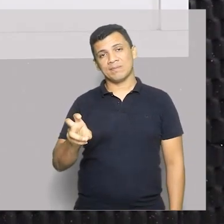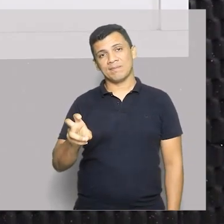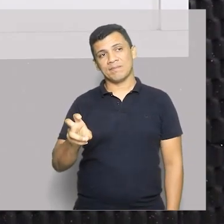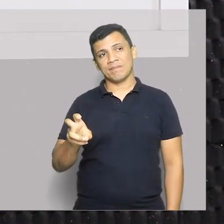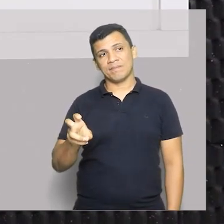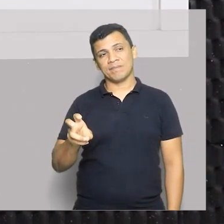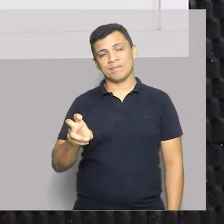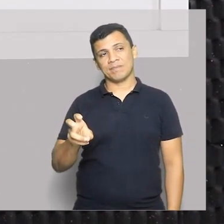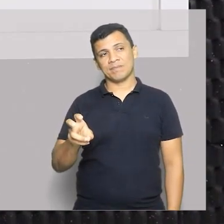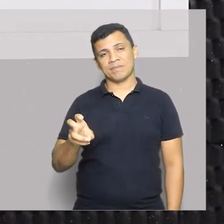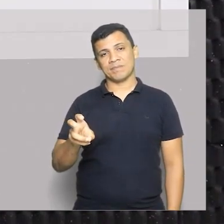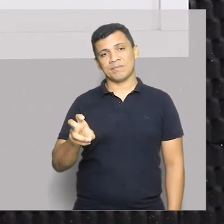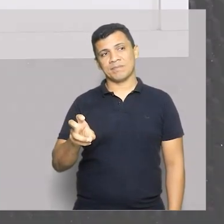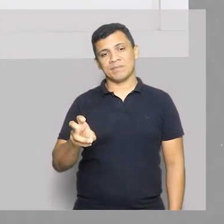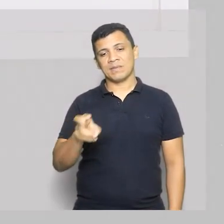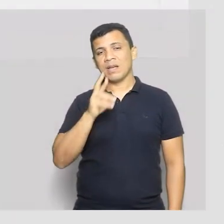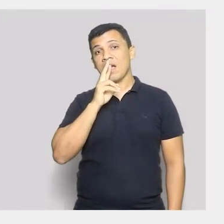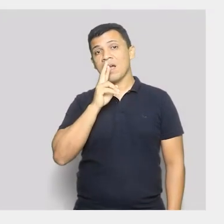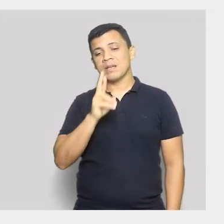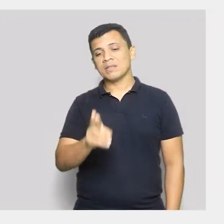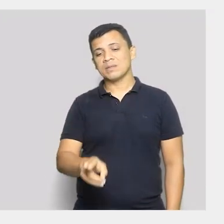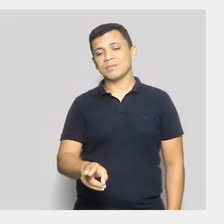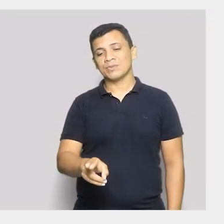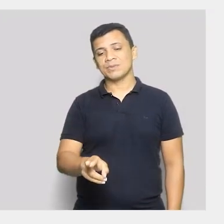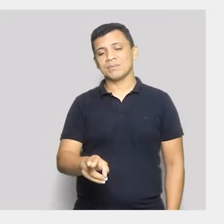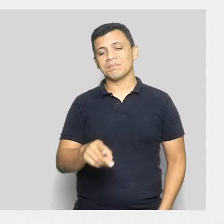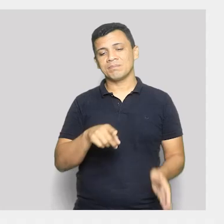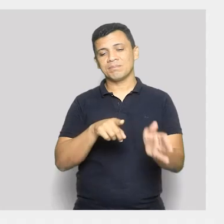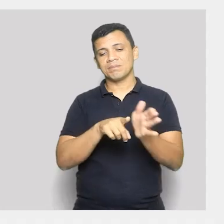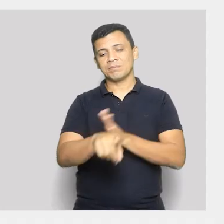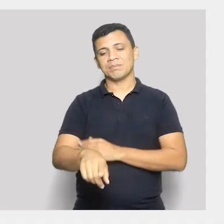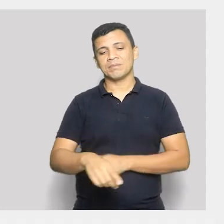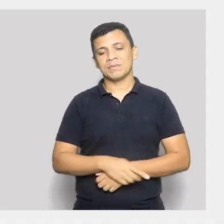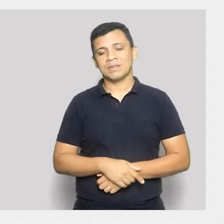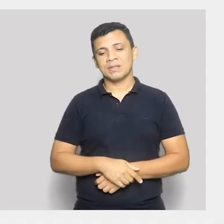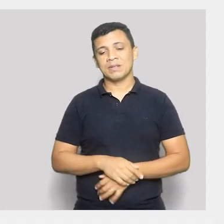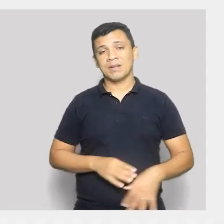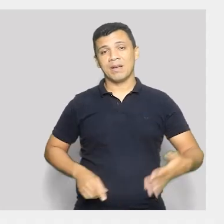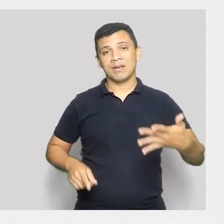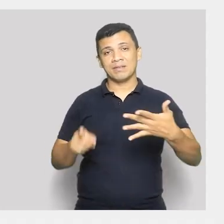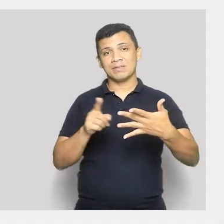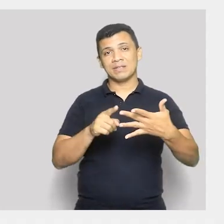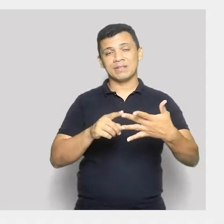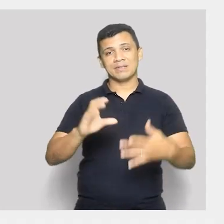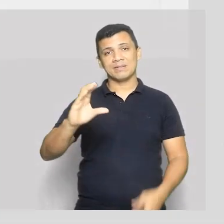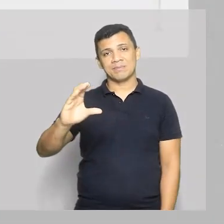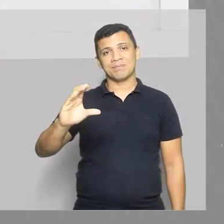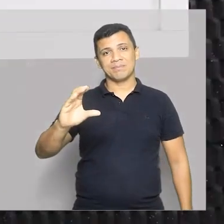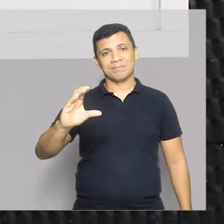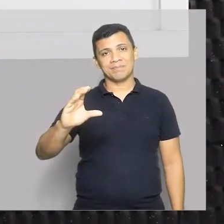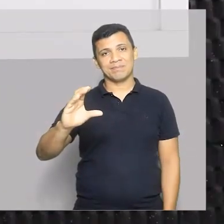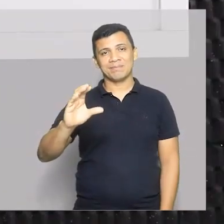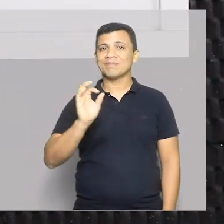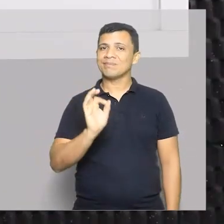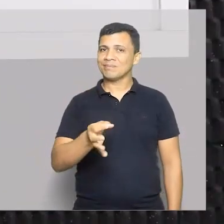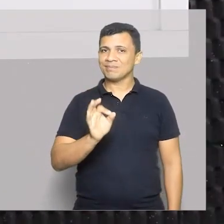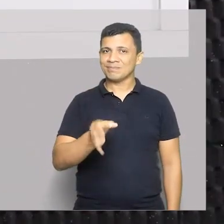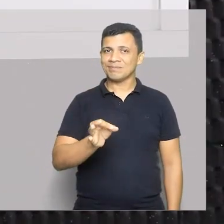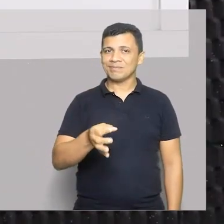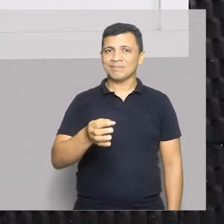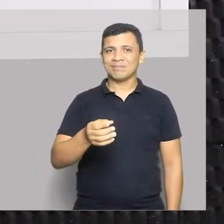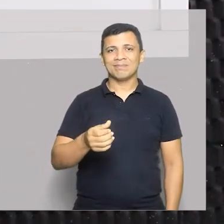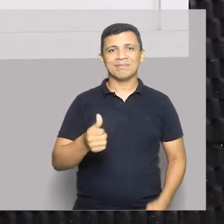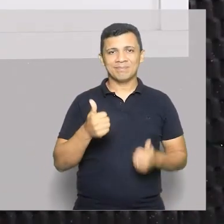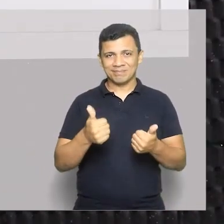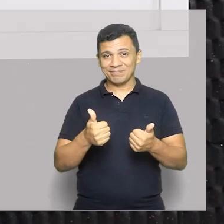345, que é a resposta da questão, letra C de casa. Certinho? Valeu,